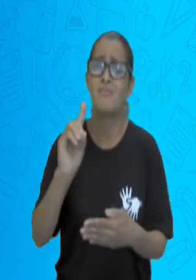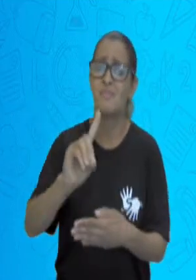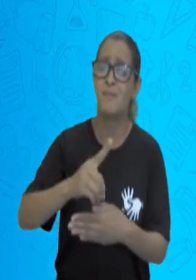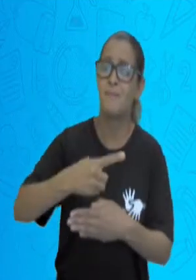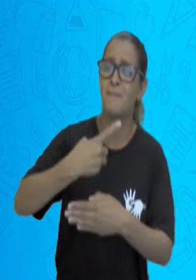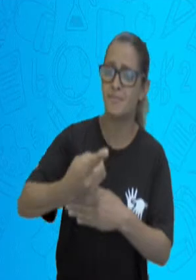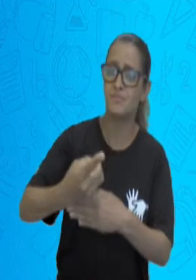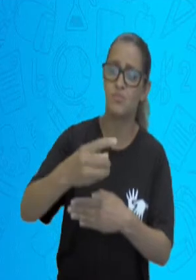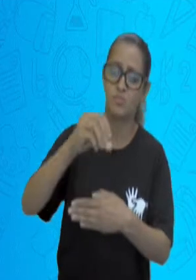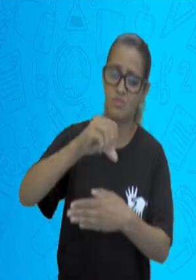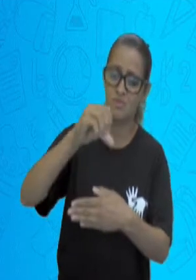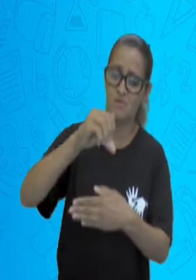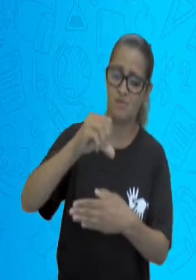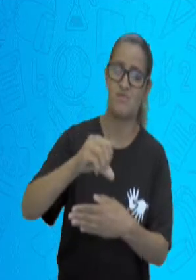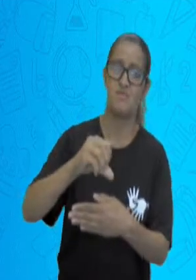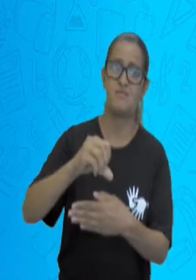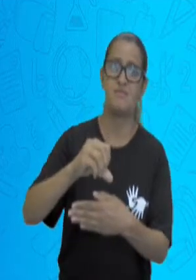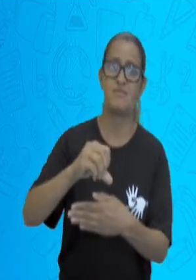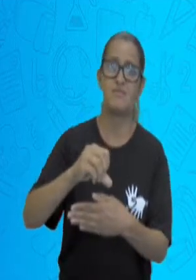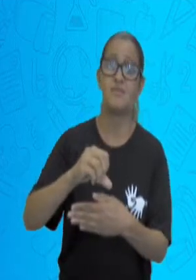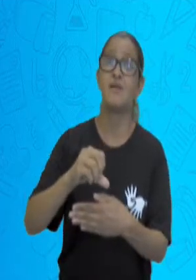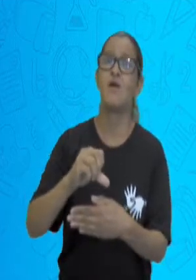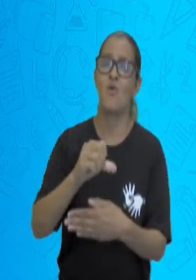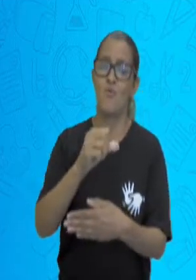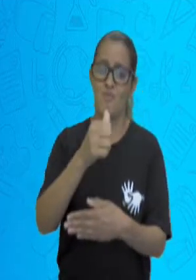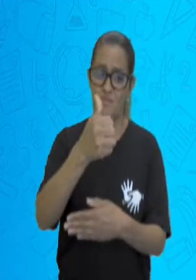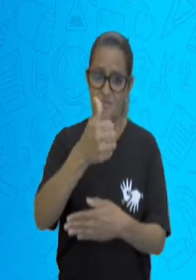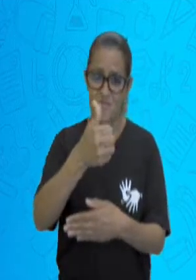do número 9?